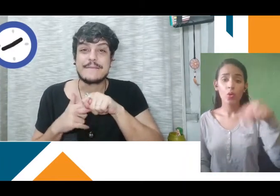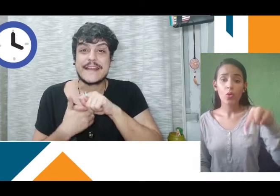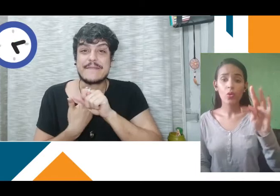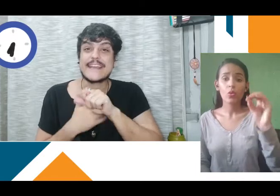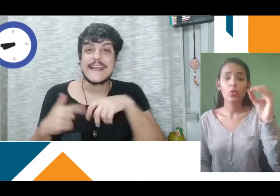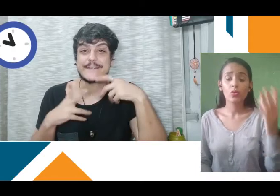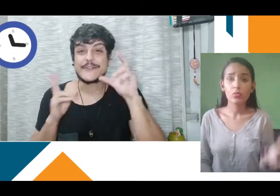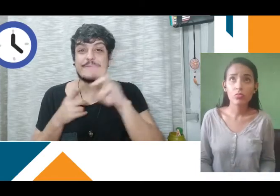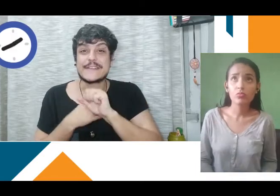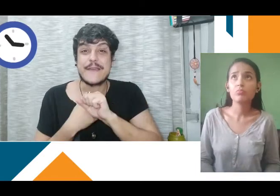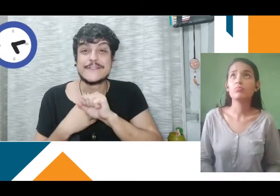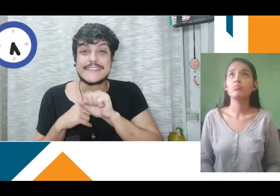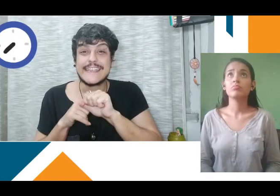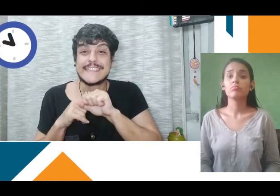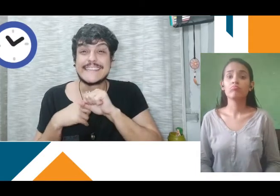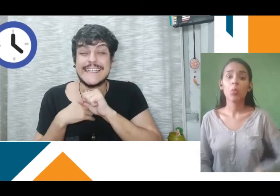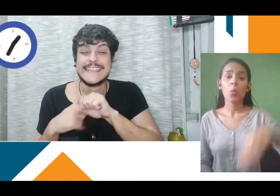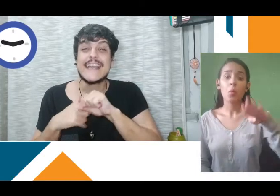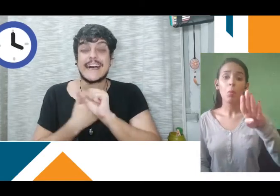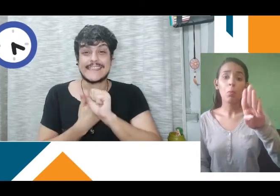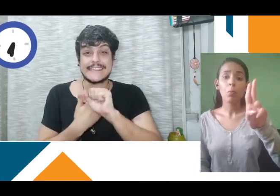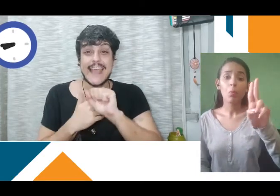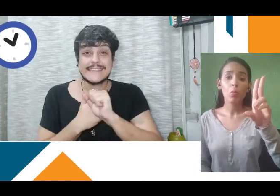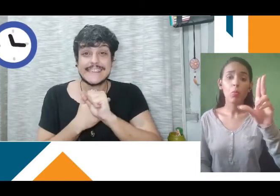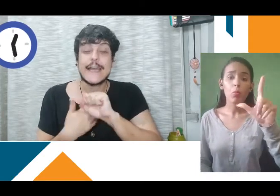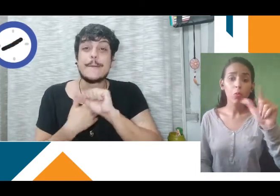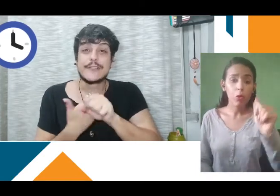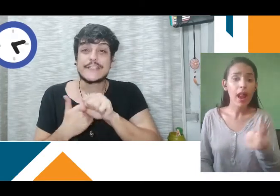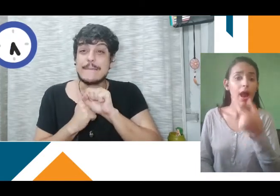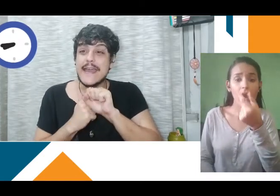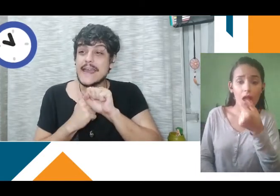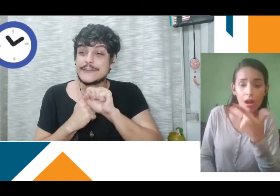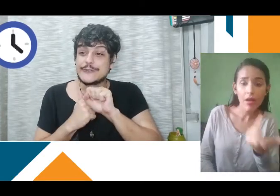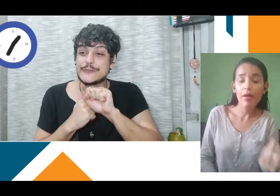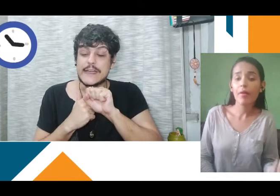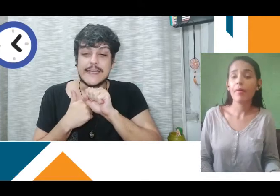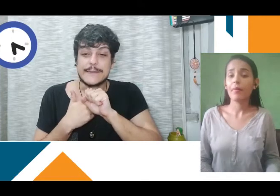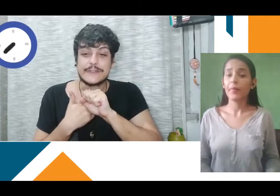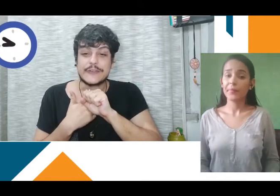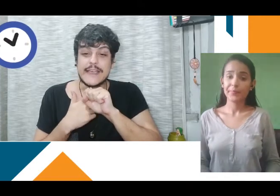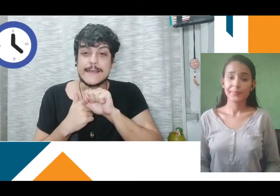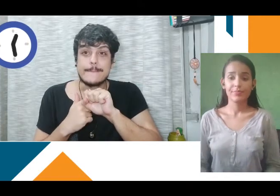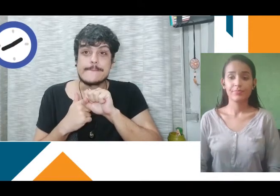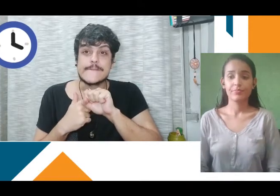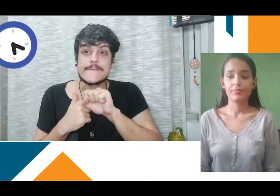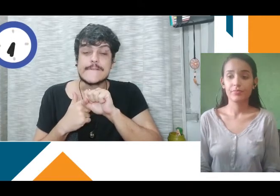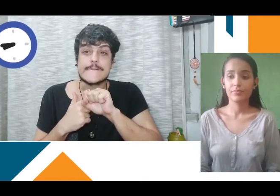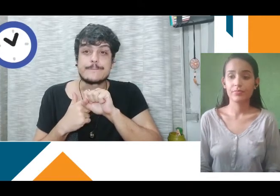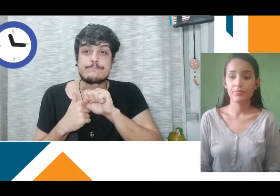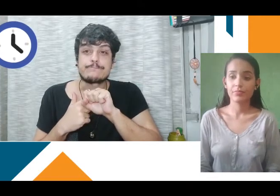Mas o que? Peraí. Quando faz a pergunta assim, a gente até esquece, né? Bula de remédio, mais o que?